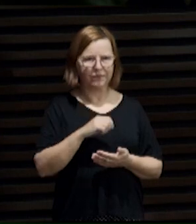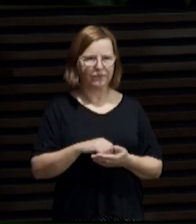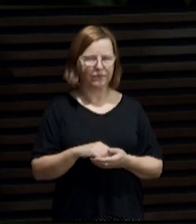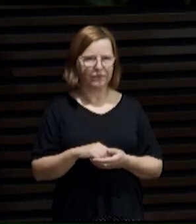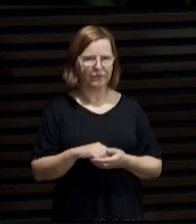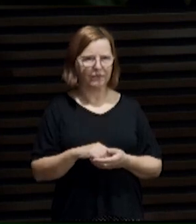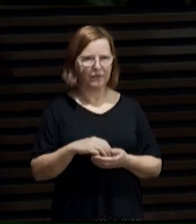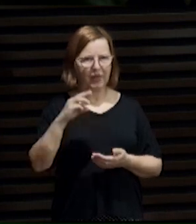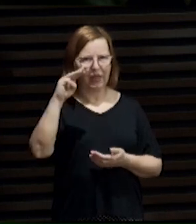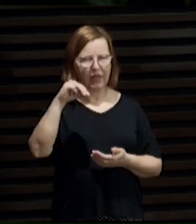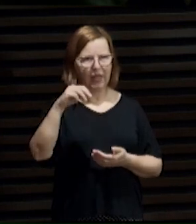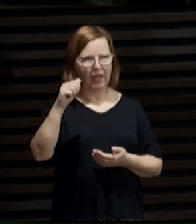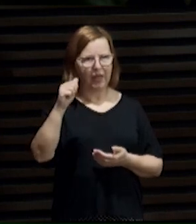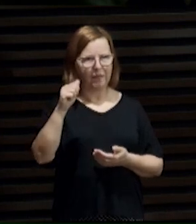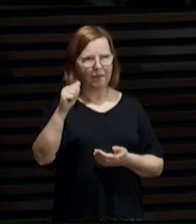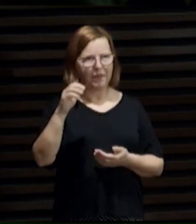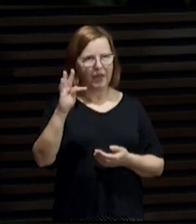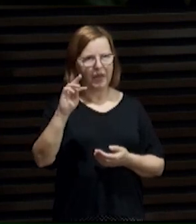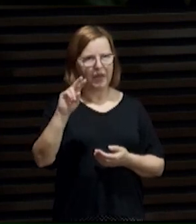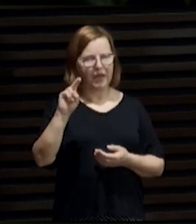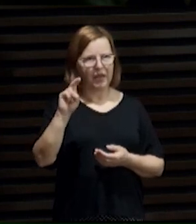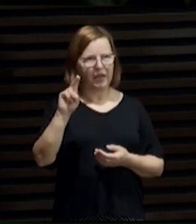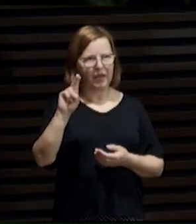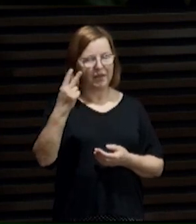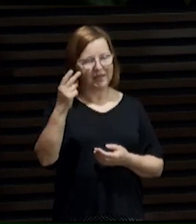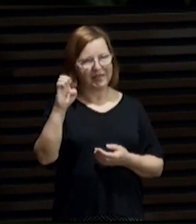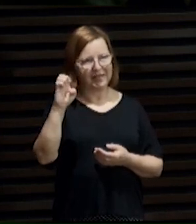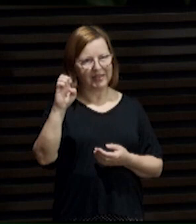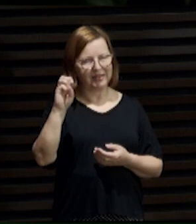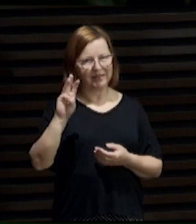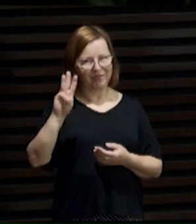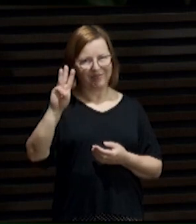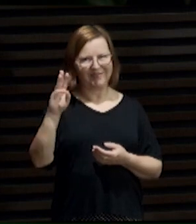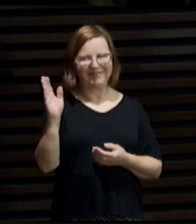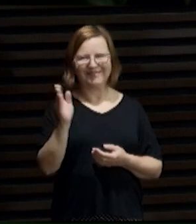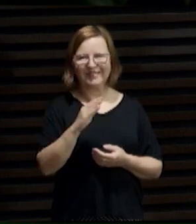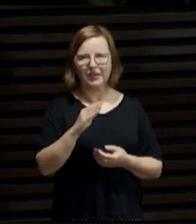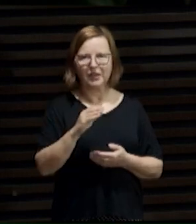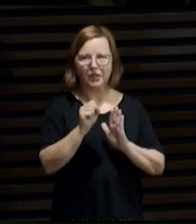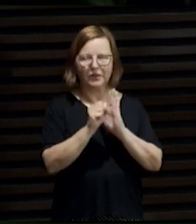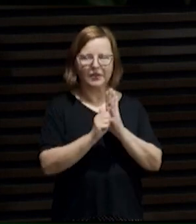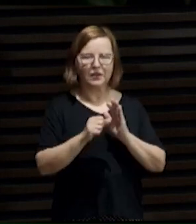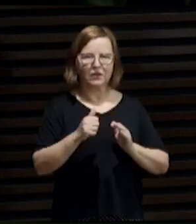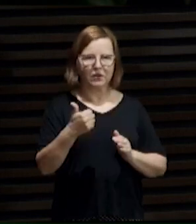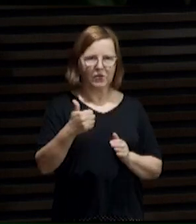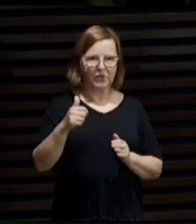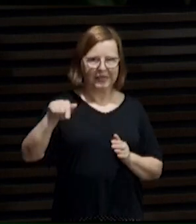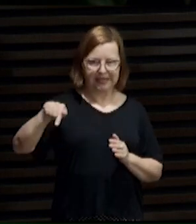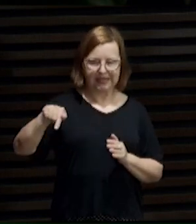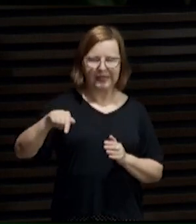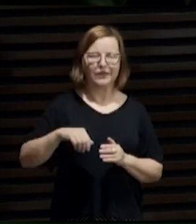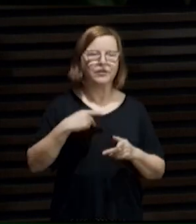Henry, um homem do século XVII, muito abençoado pelo Senhor, que diz o seguinte a respeito desse